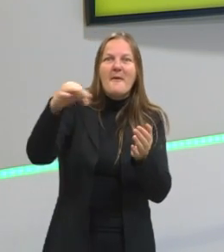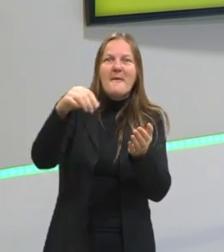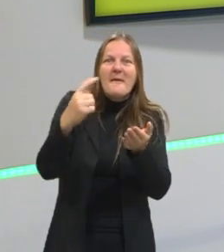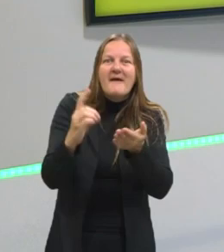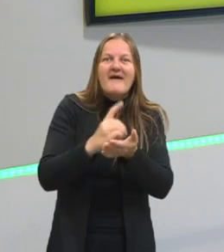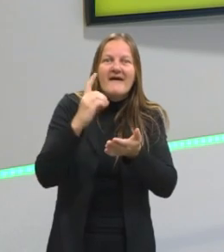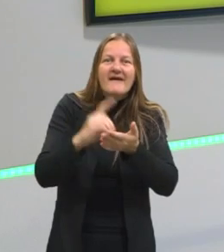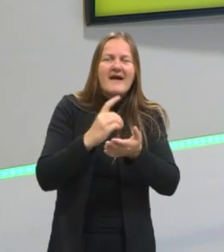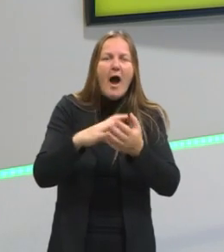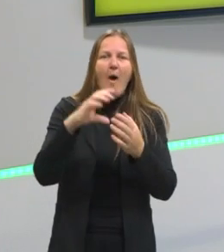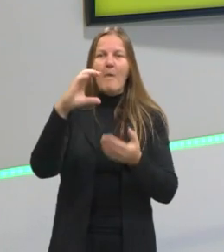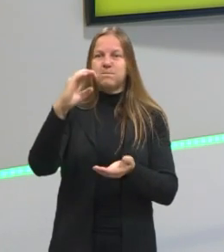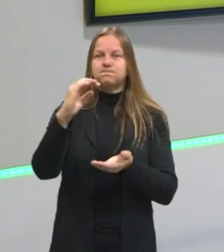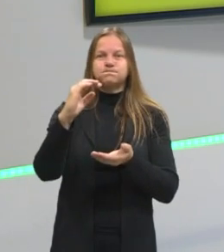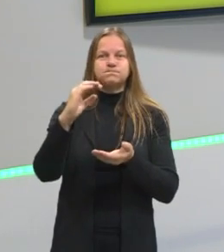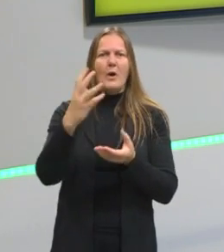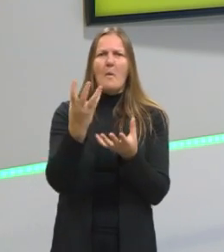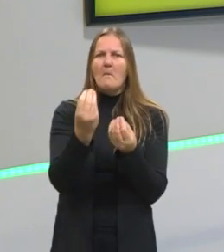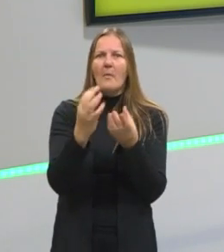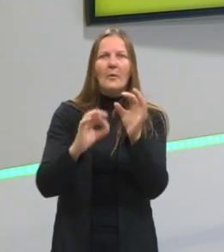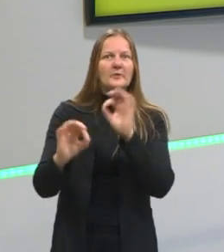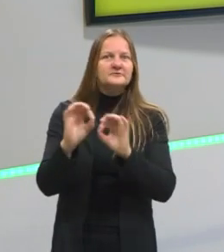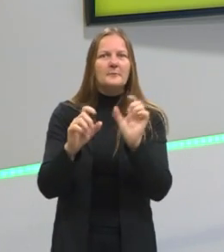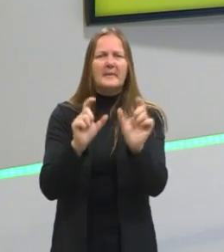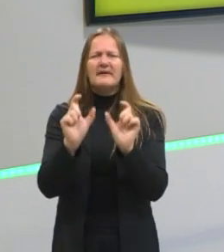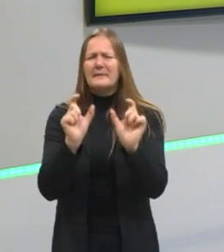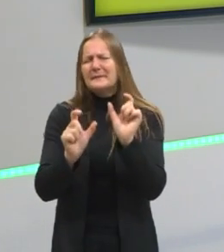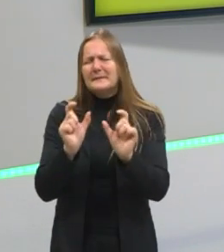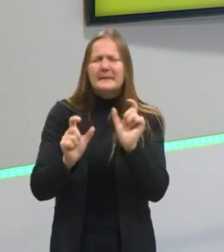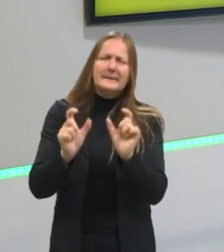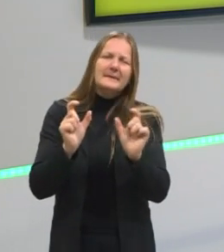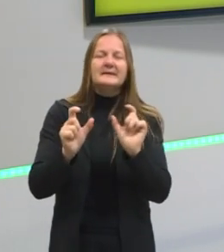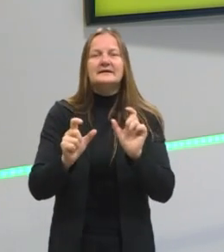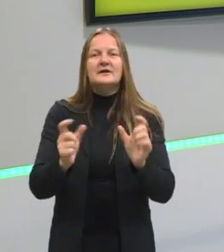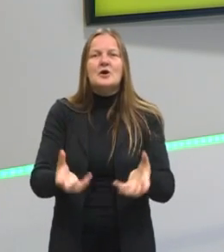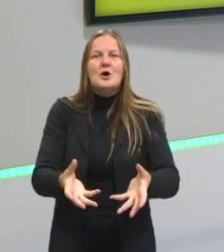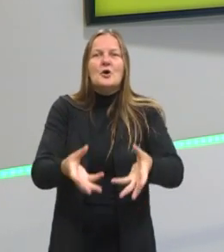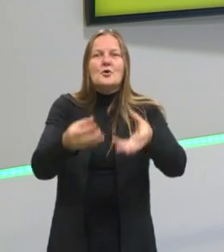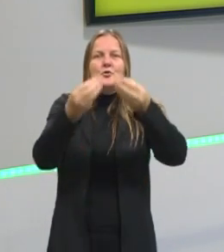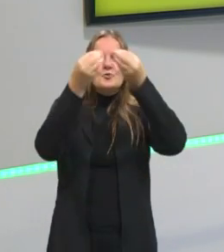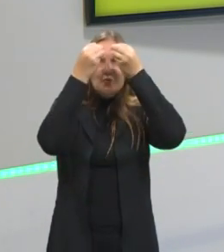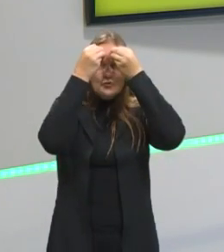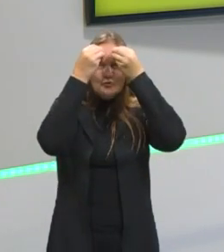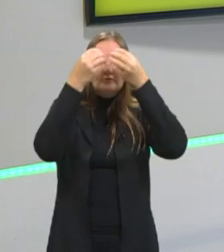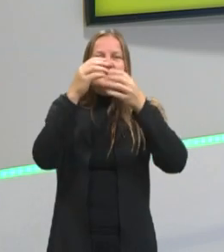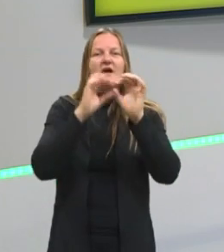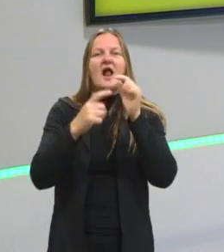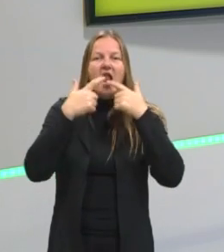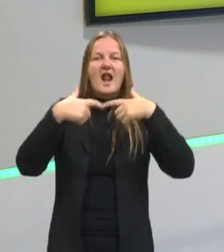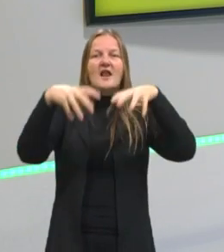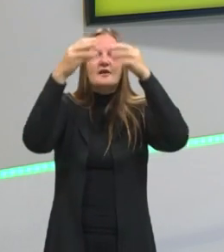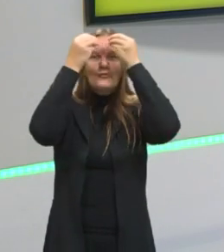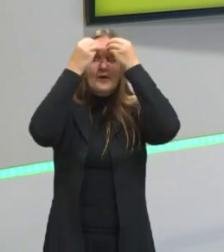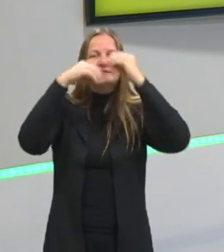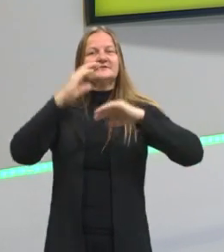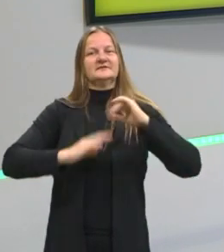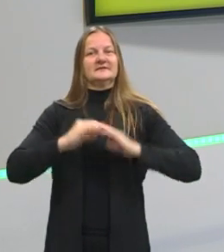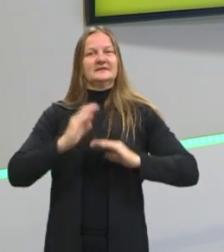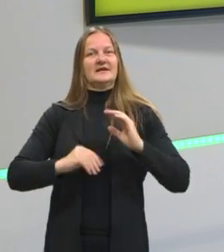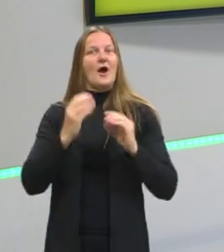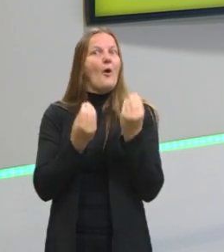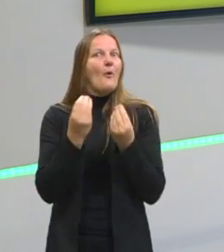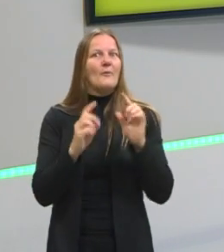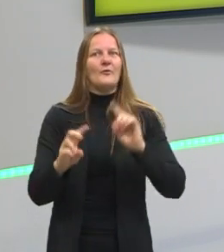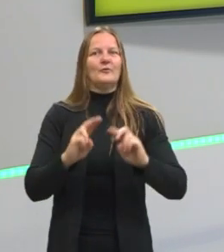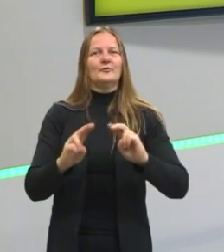gente pega aquele monte de palavra que está lá no dicionário e joga para dentro de uma linguagem na prática? E como é que a gente